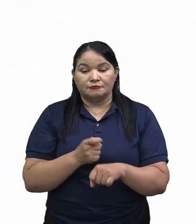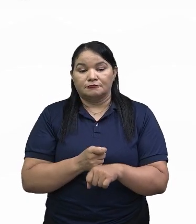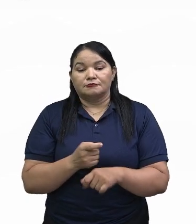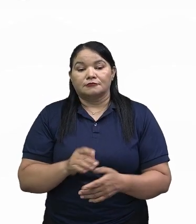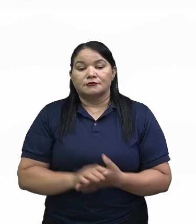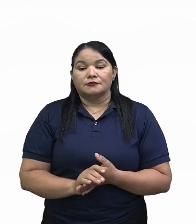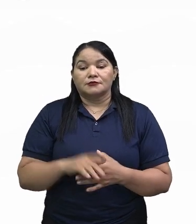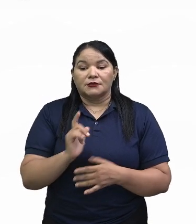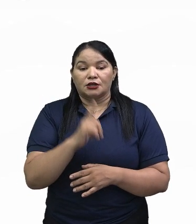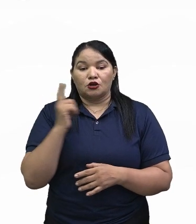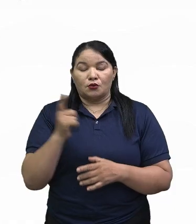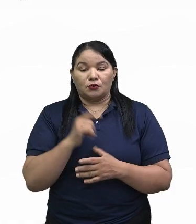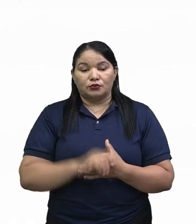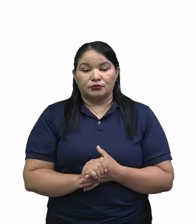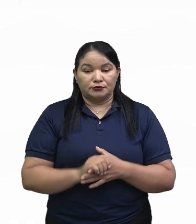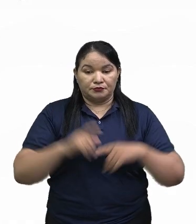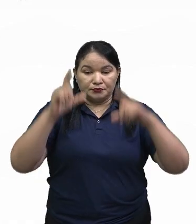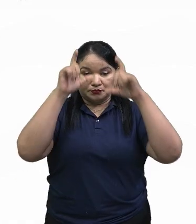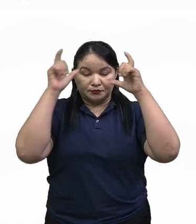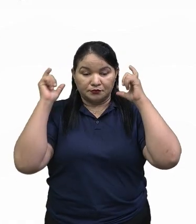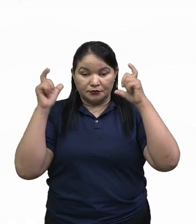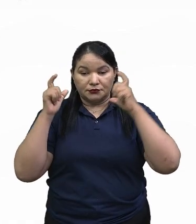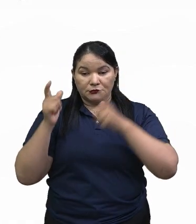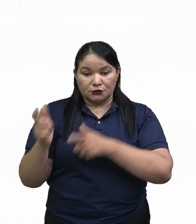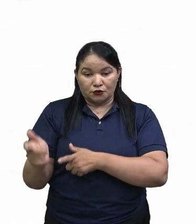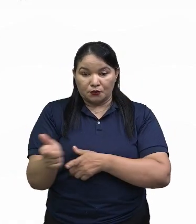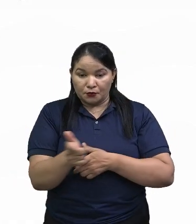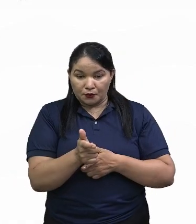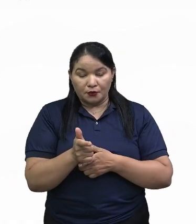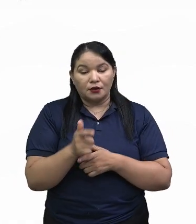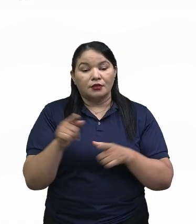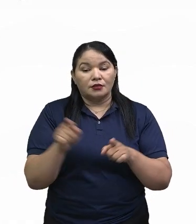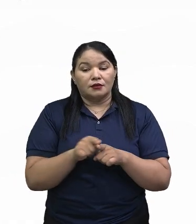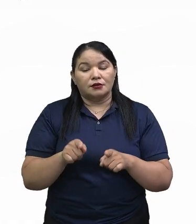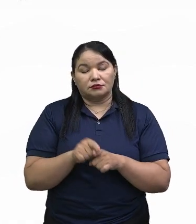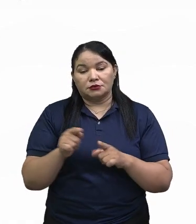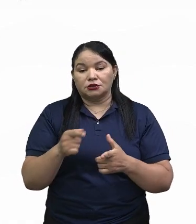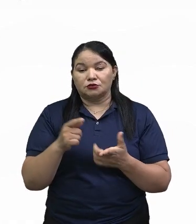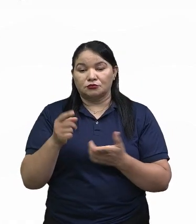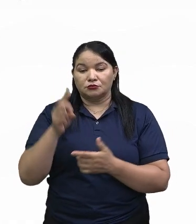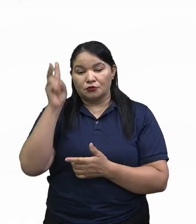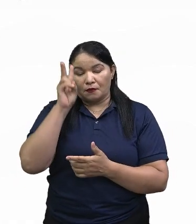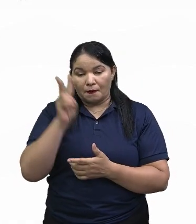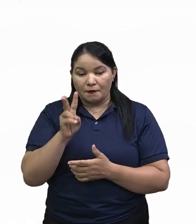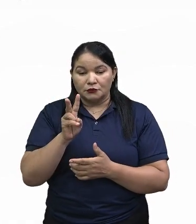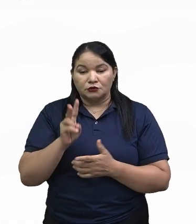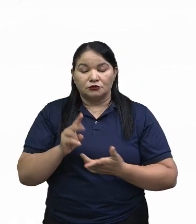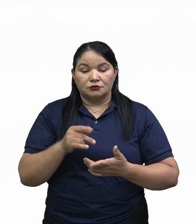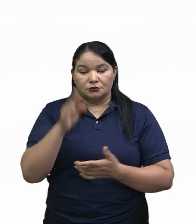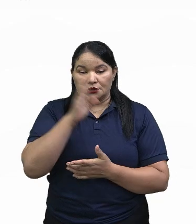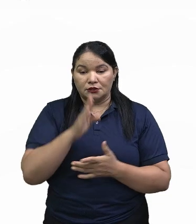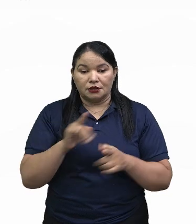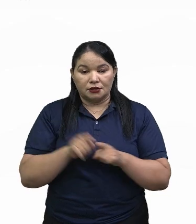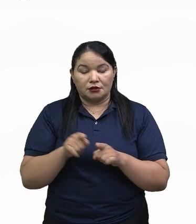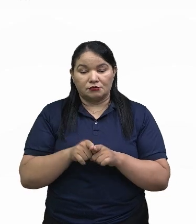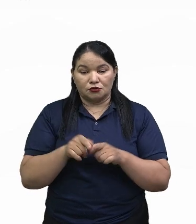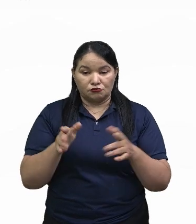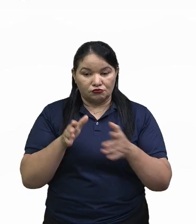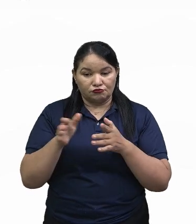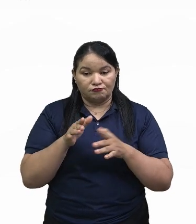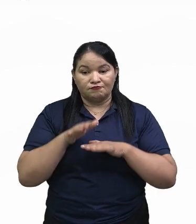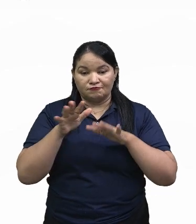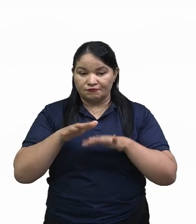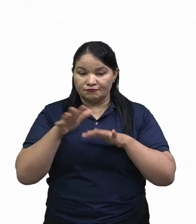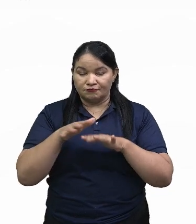né? Um movimento muito importante para a compreensão da história brasileira, um movimento